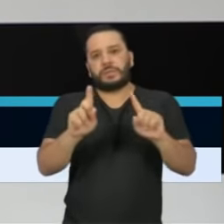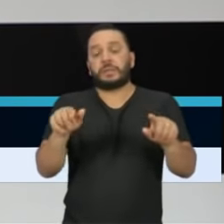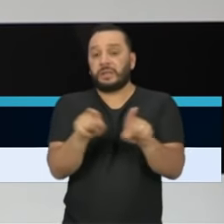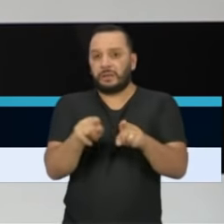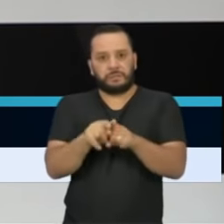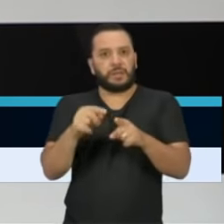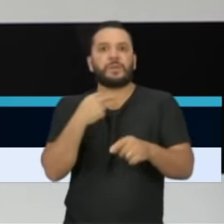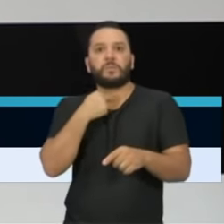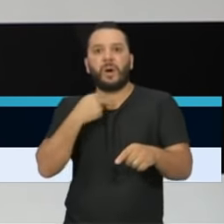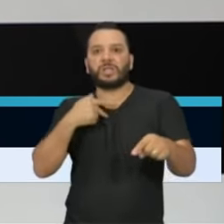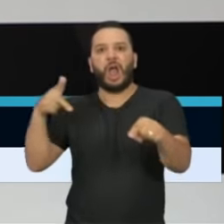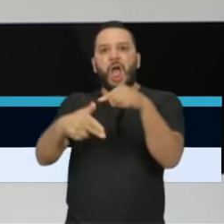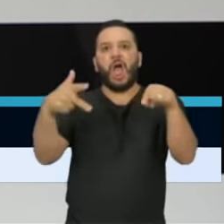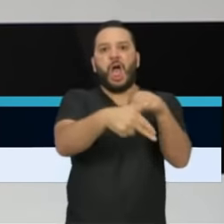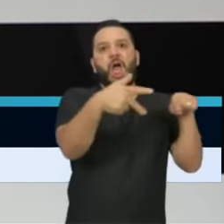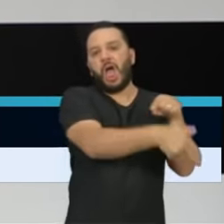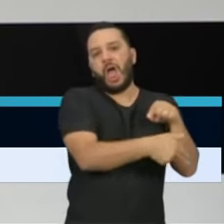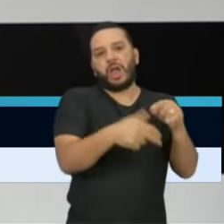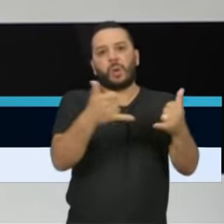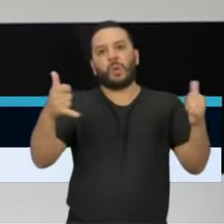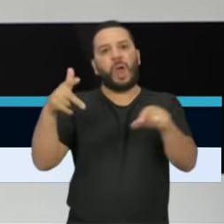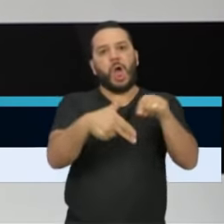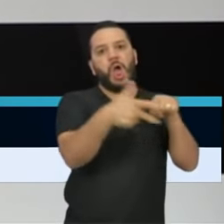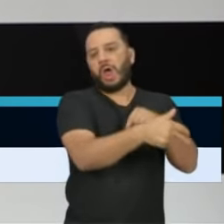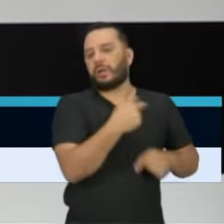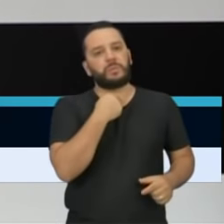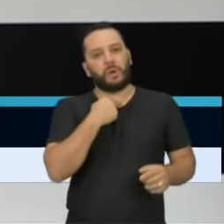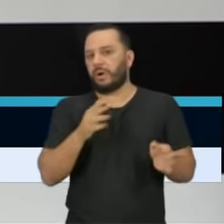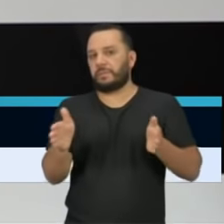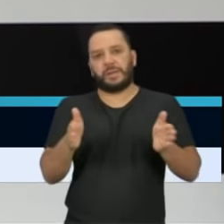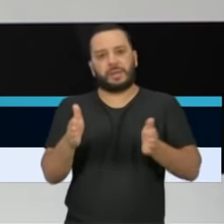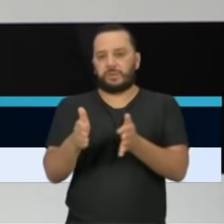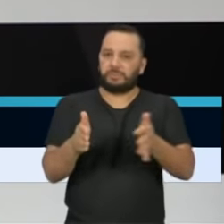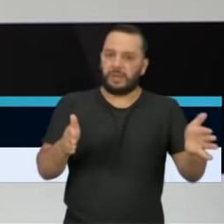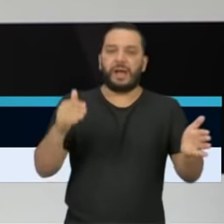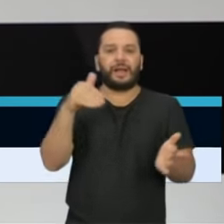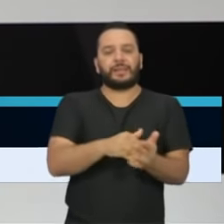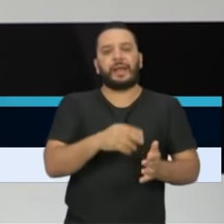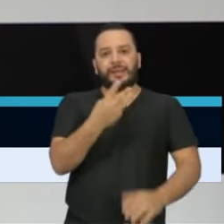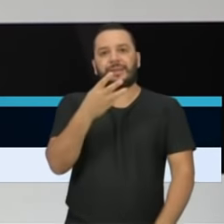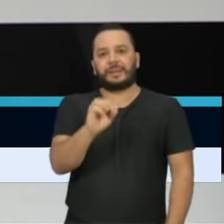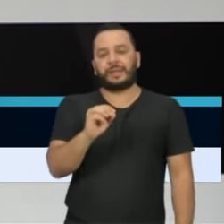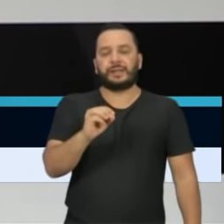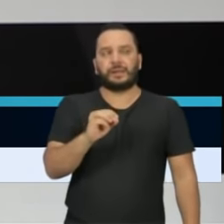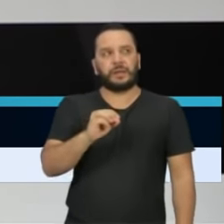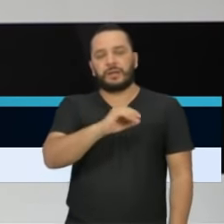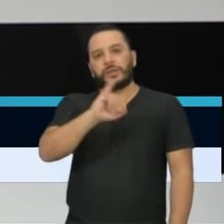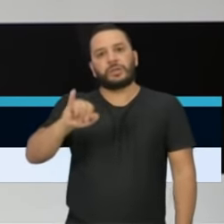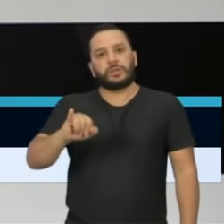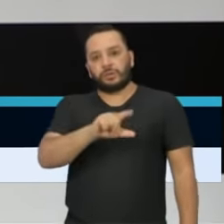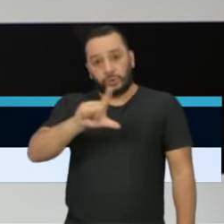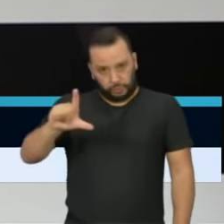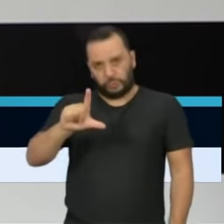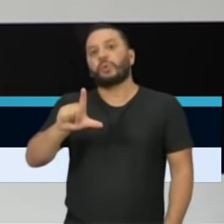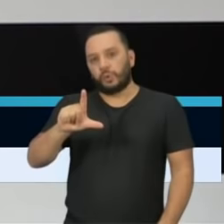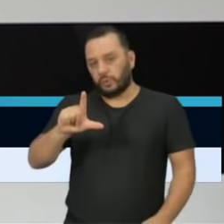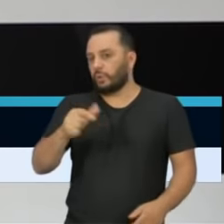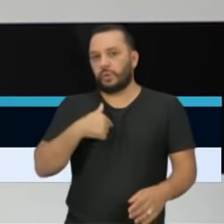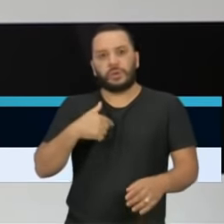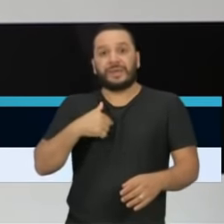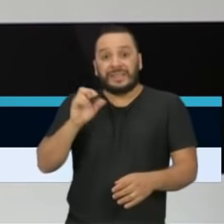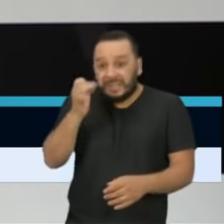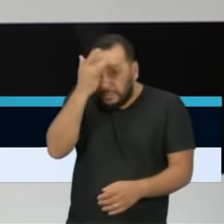cortes durante este período até 30 de julho deste ano. A solicitação foi feita à